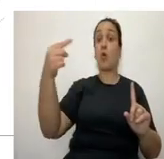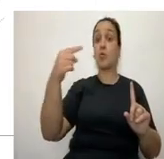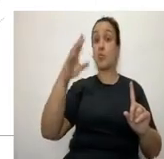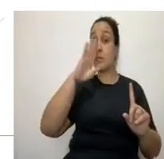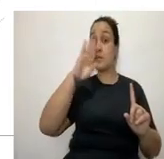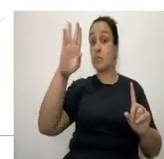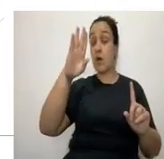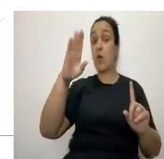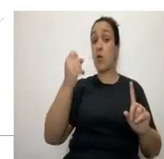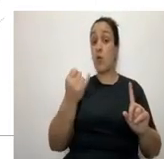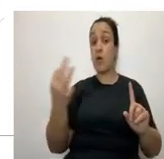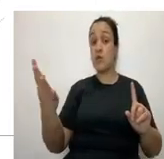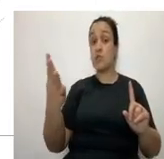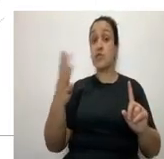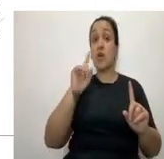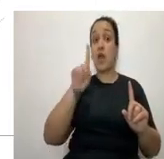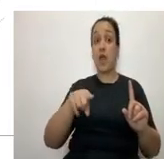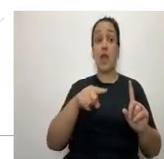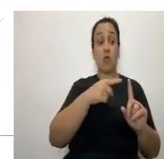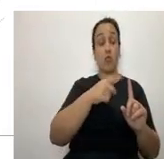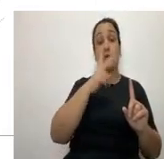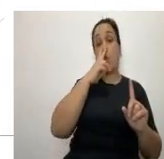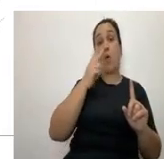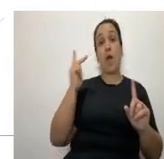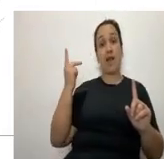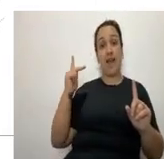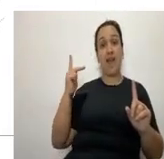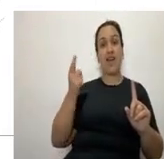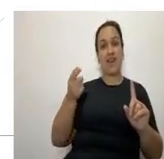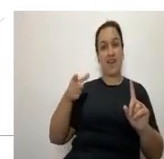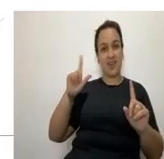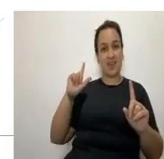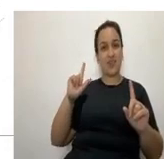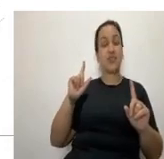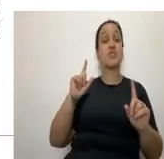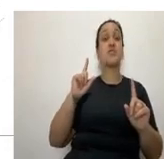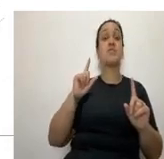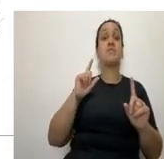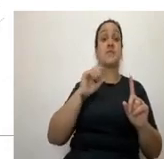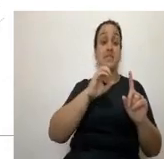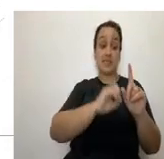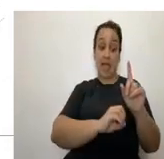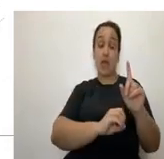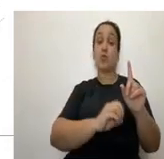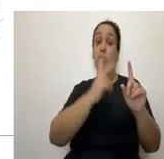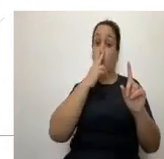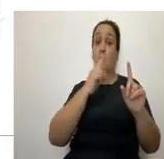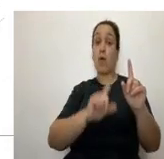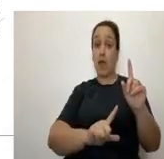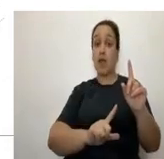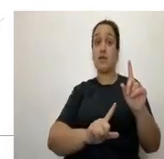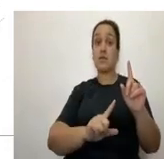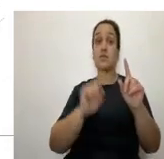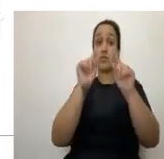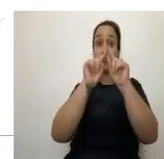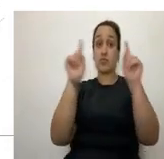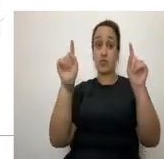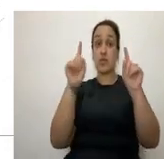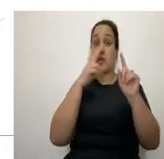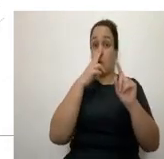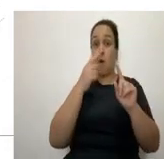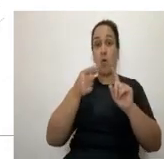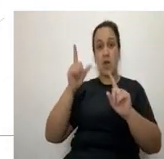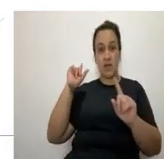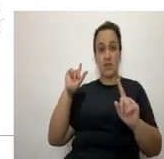o que acontece? Ele tem número quântico principal 1, que é igual ao outro, número quântico secundário 0, que é